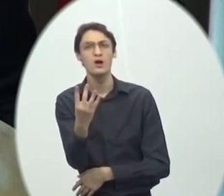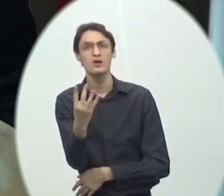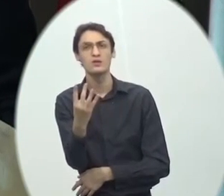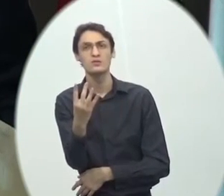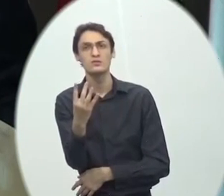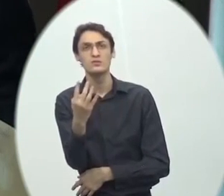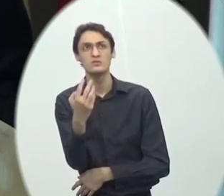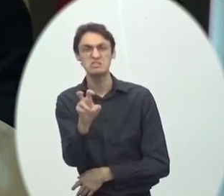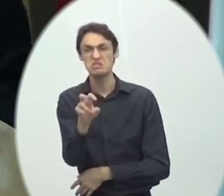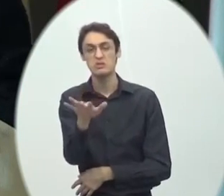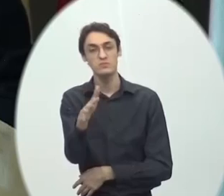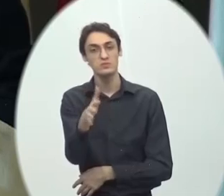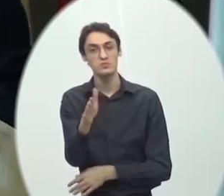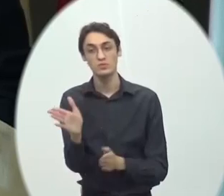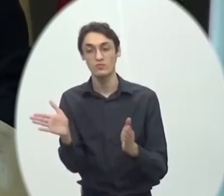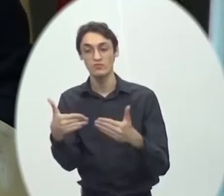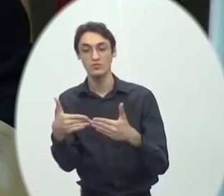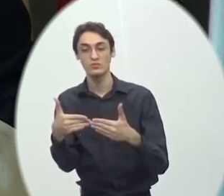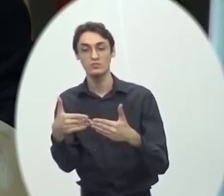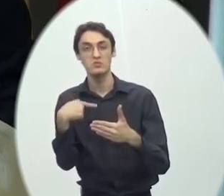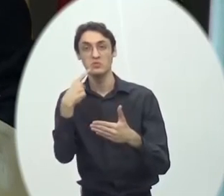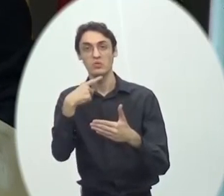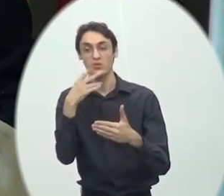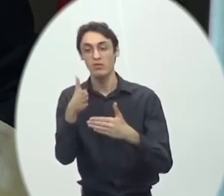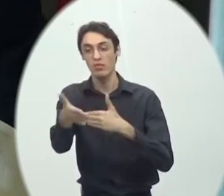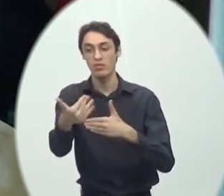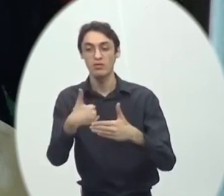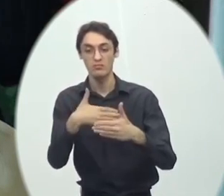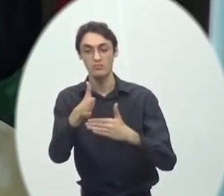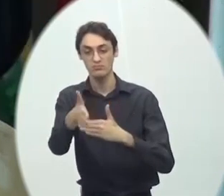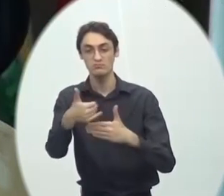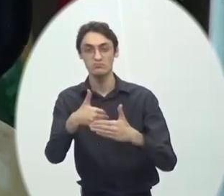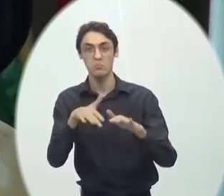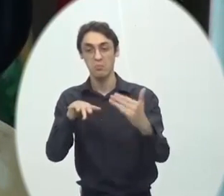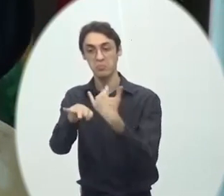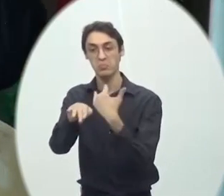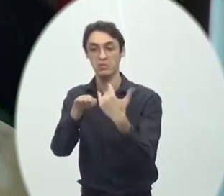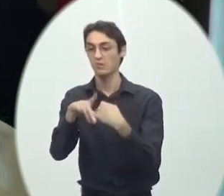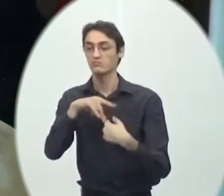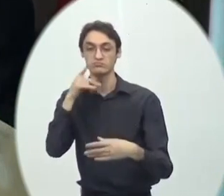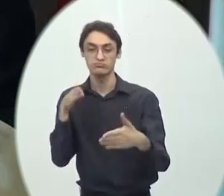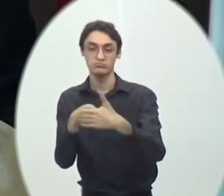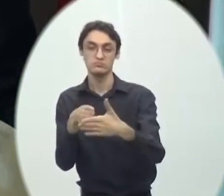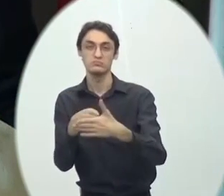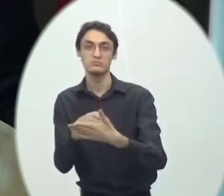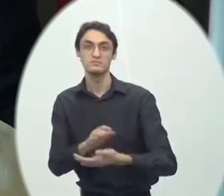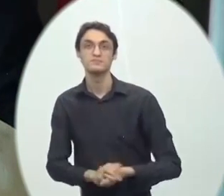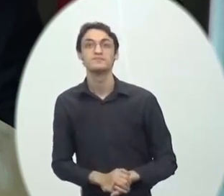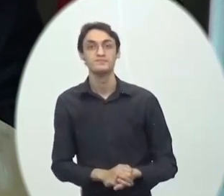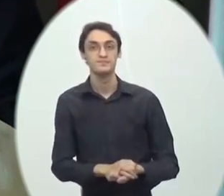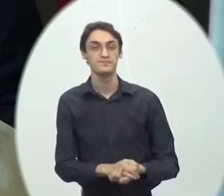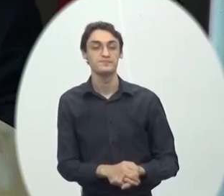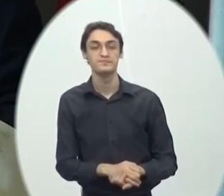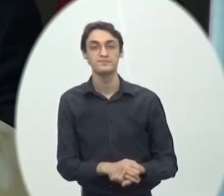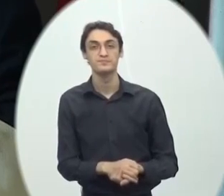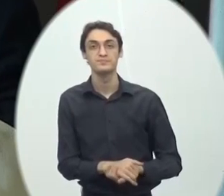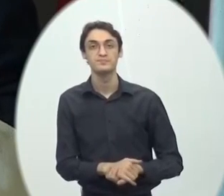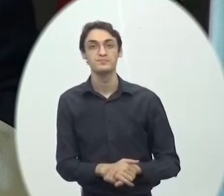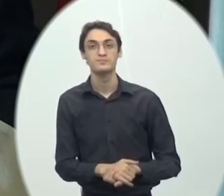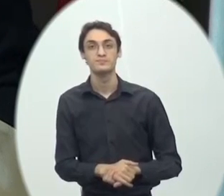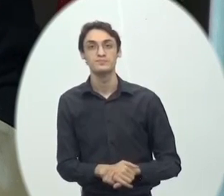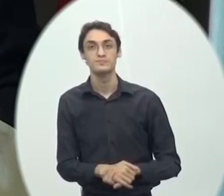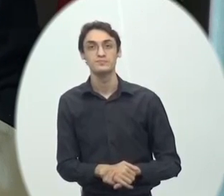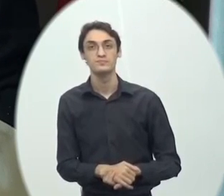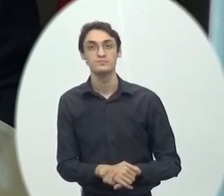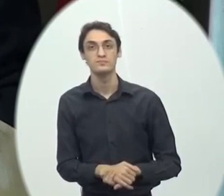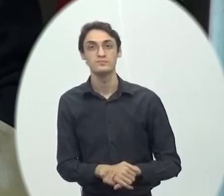cinco dias, trancado, ninguém podia ir nem voltar, tudo trancado, vereador Miri, nossa região ali. O pessoal não podia usar aquele acesso ali. Ou seja,